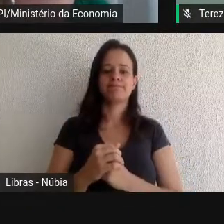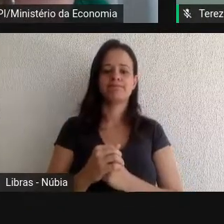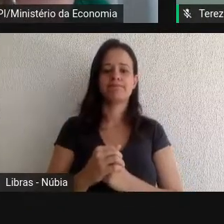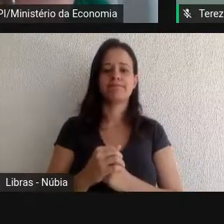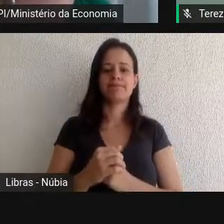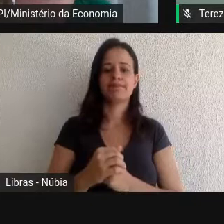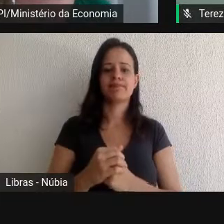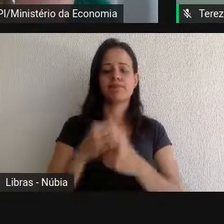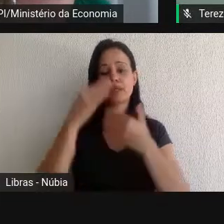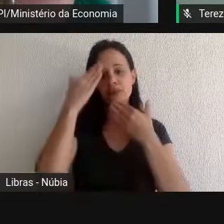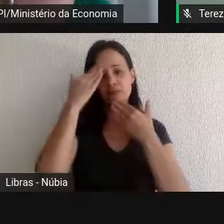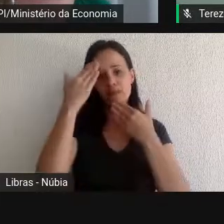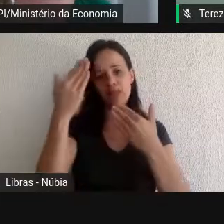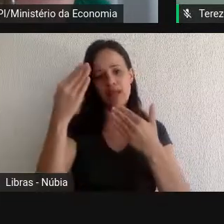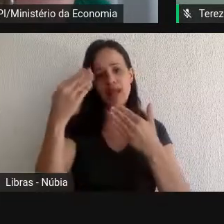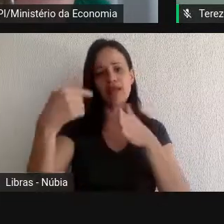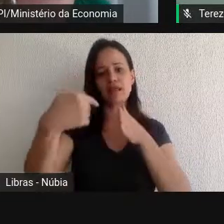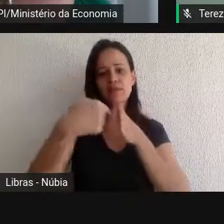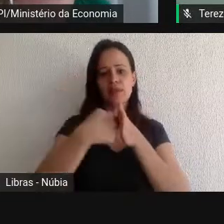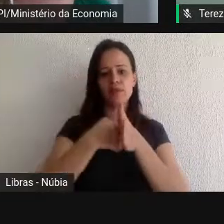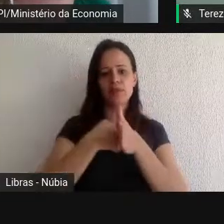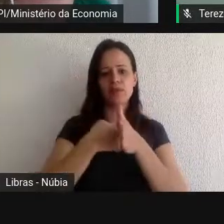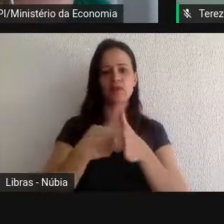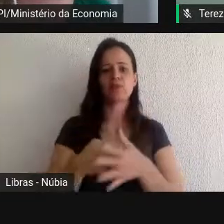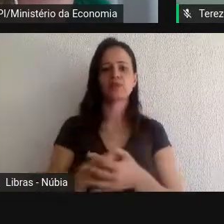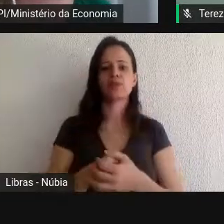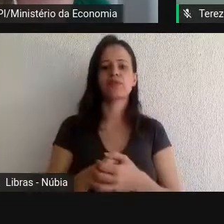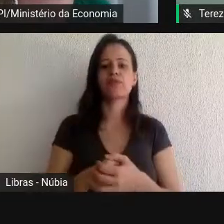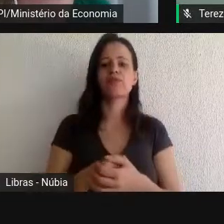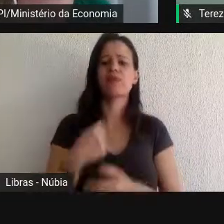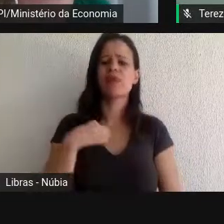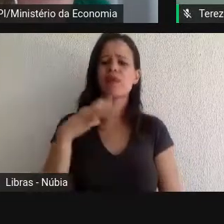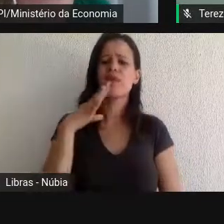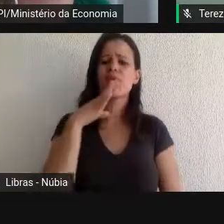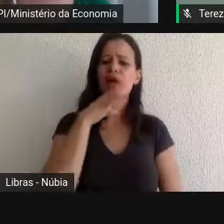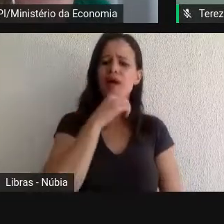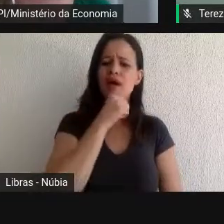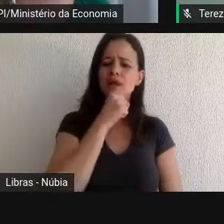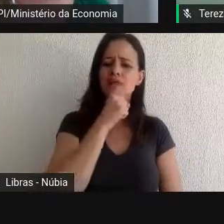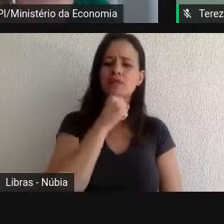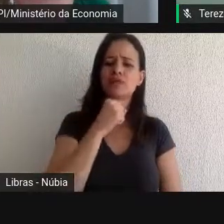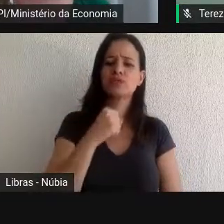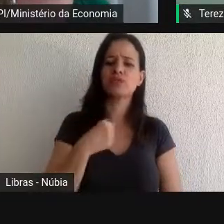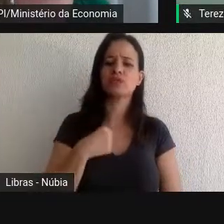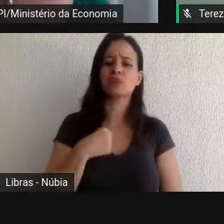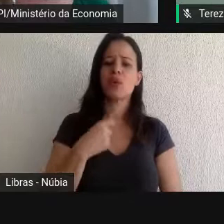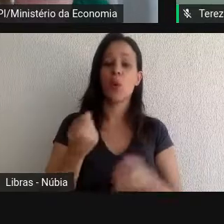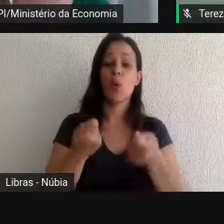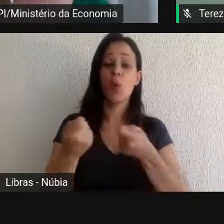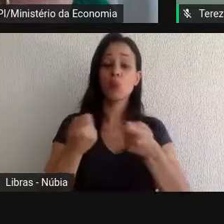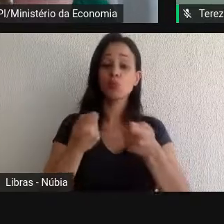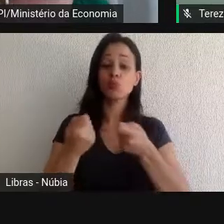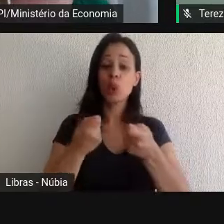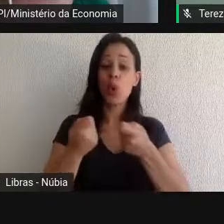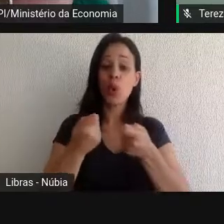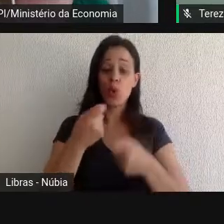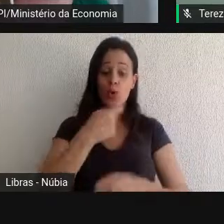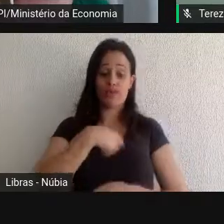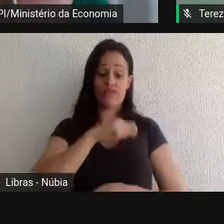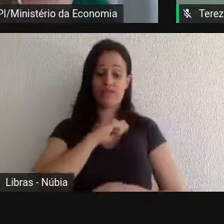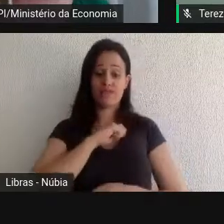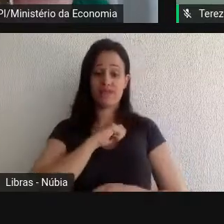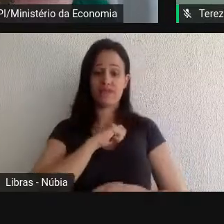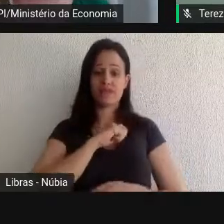Ok. Obrigada pela pergunta. Bom, eu acho que em relação a controle